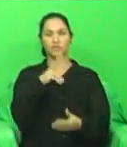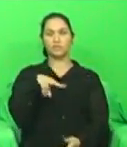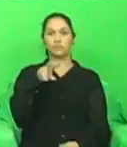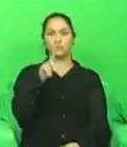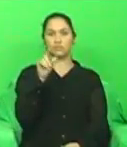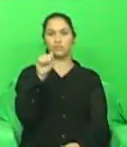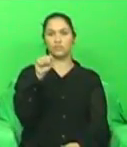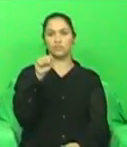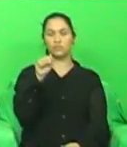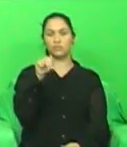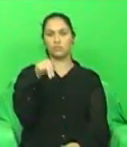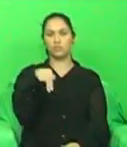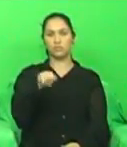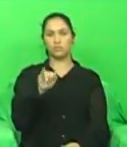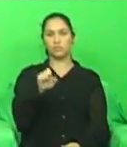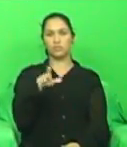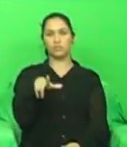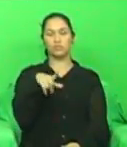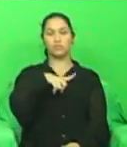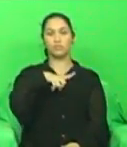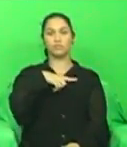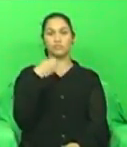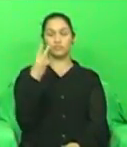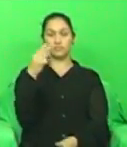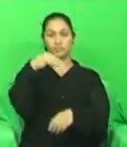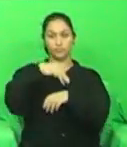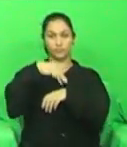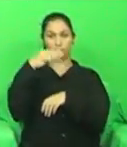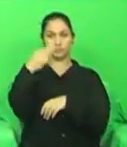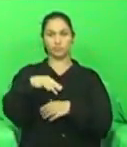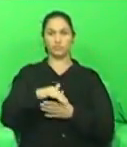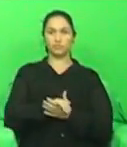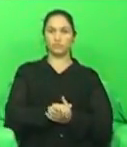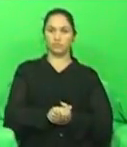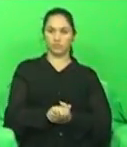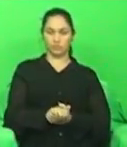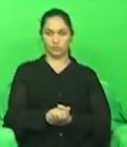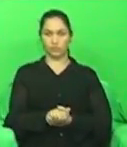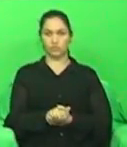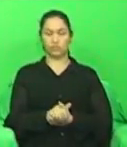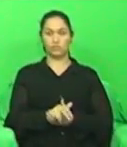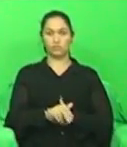dor daniel freitas vossa excelência diz onde três minutos e 30